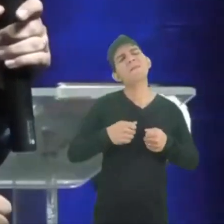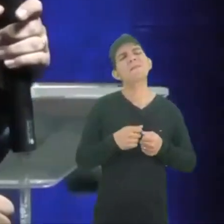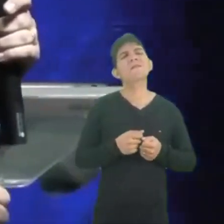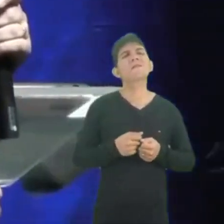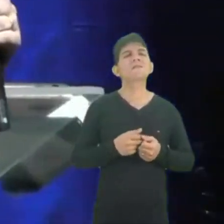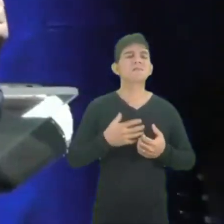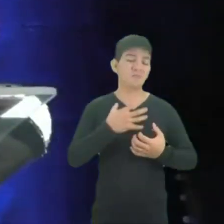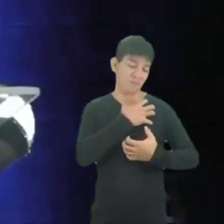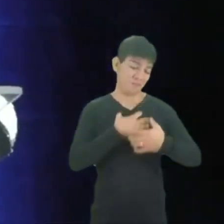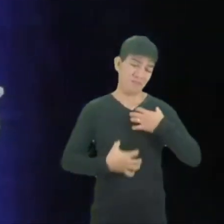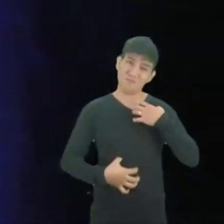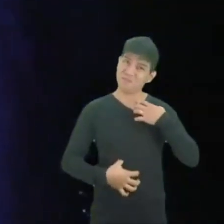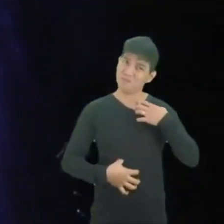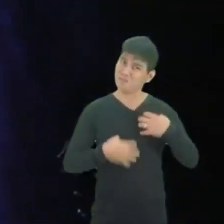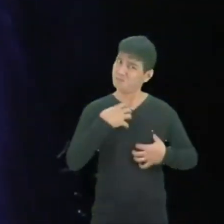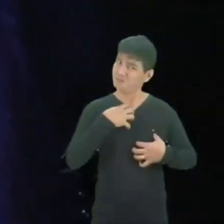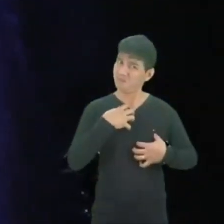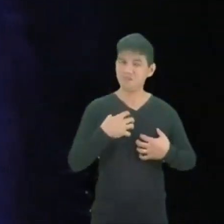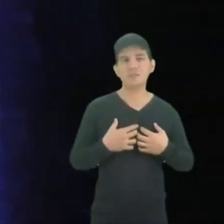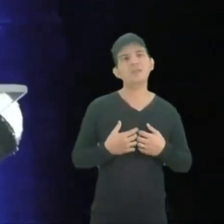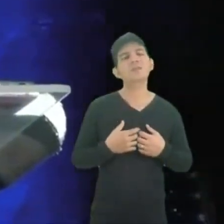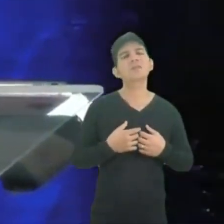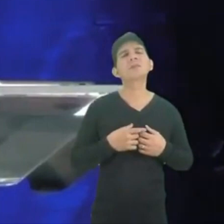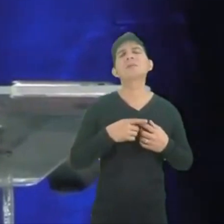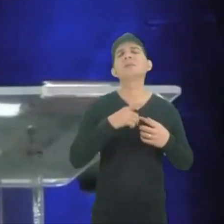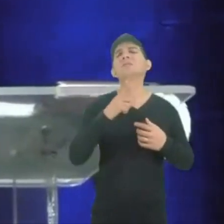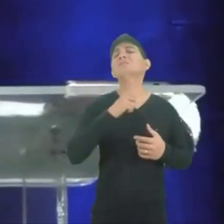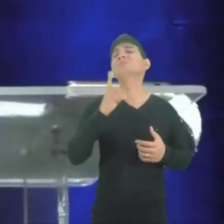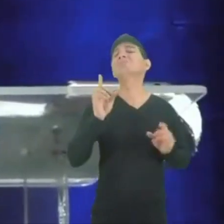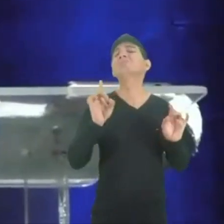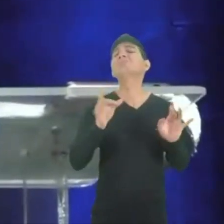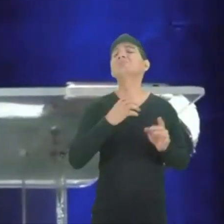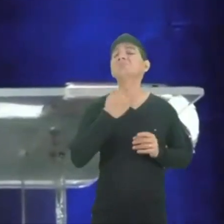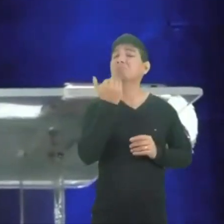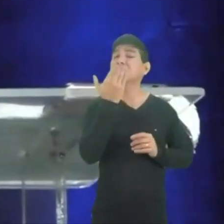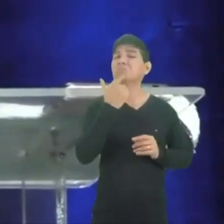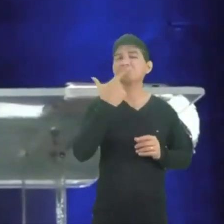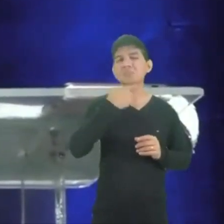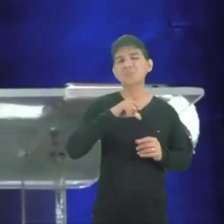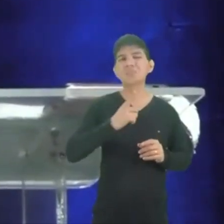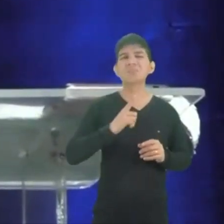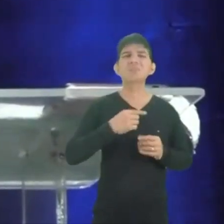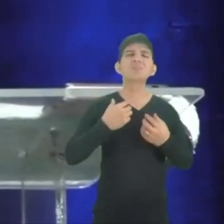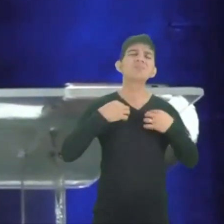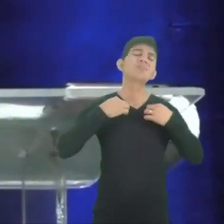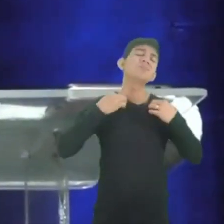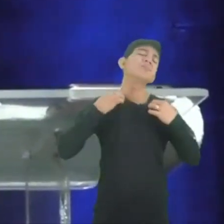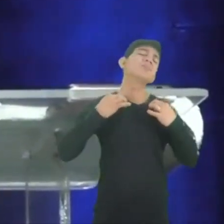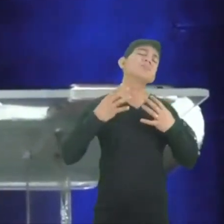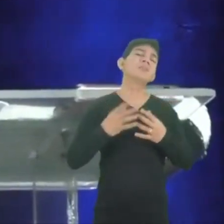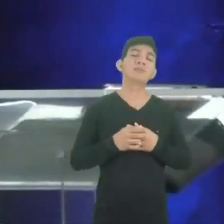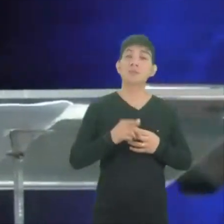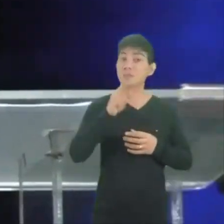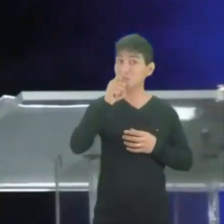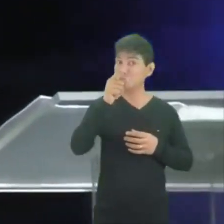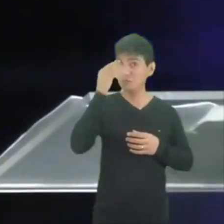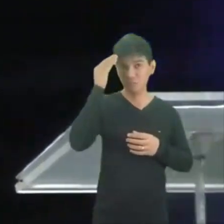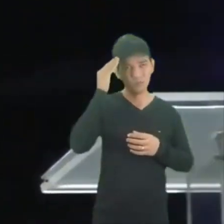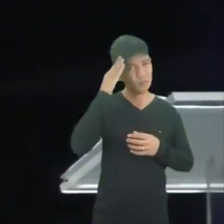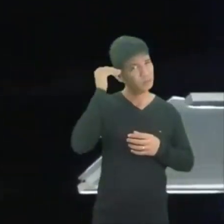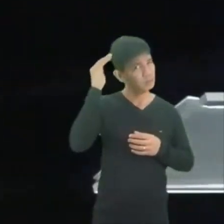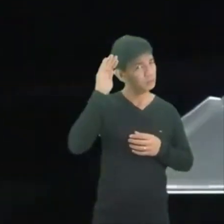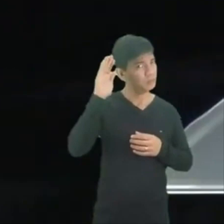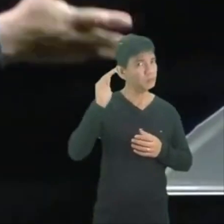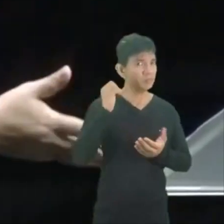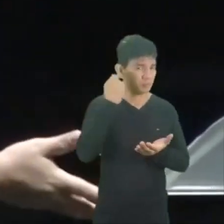físicas? É somente não ter o que comer ou o que vestir. Você não sabe as lutas que o